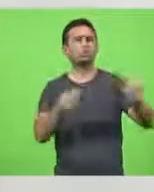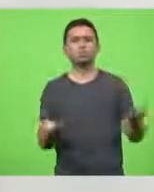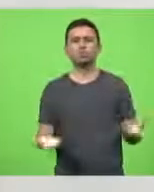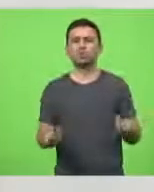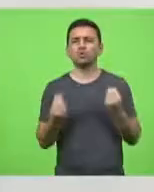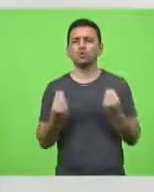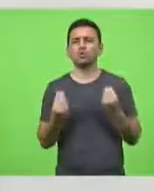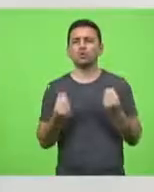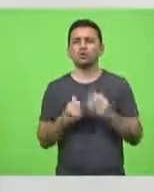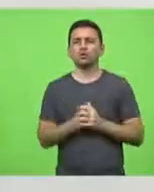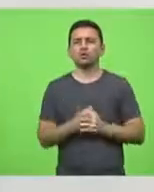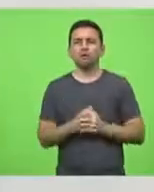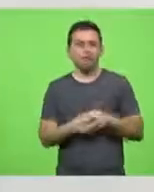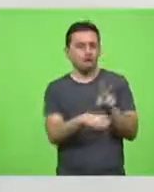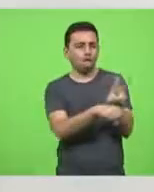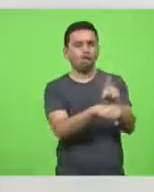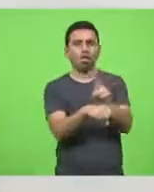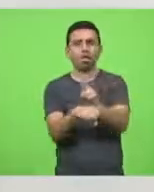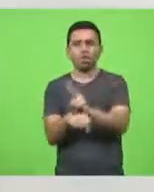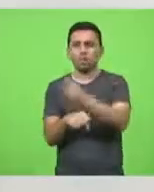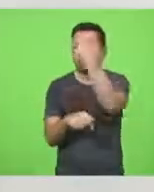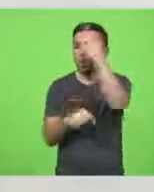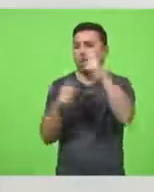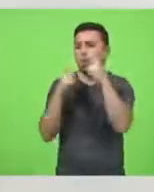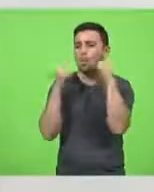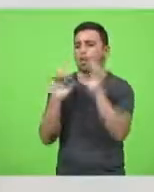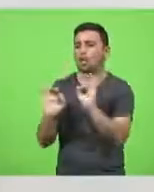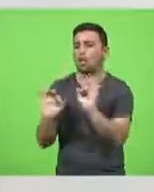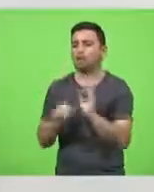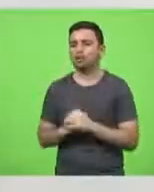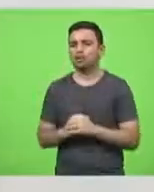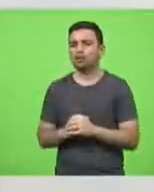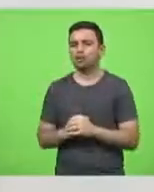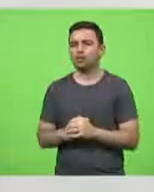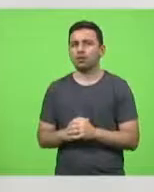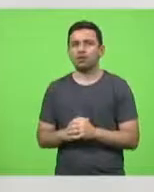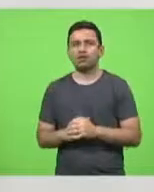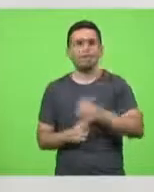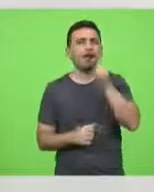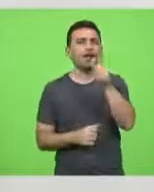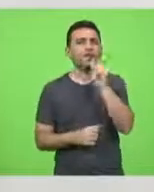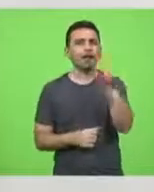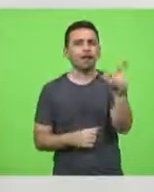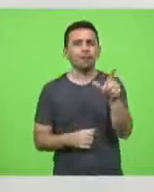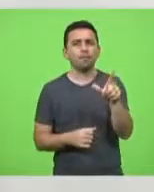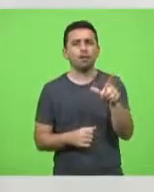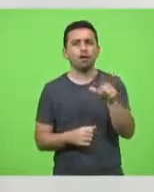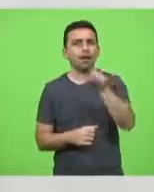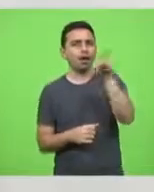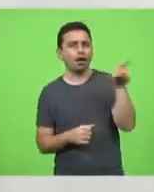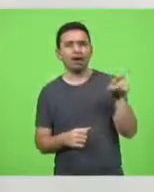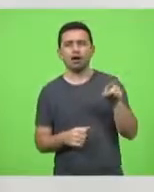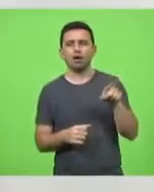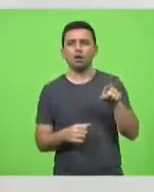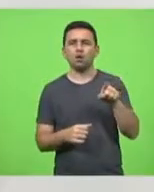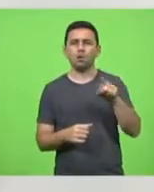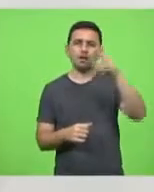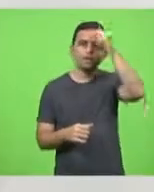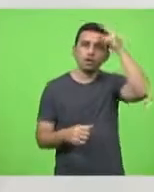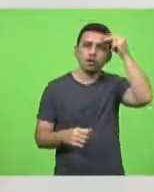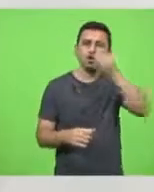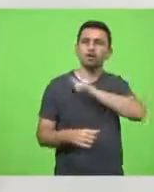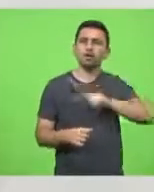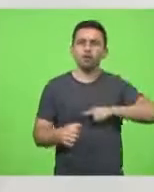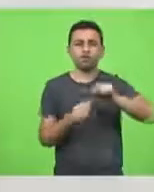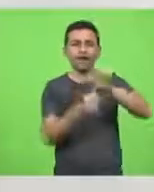E vigiando quem não usa máscara, falando mal de prefeito, governador que não faz restrições.